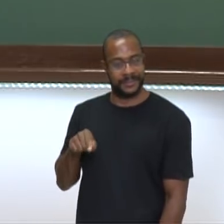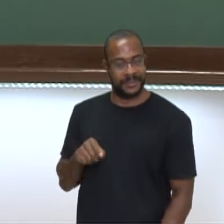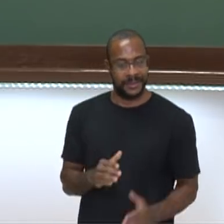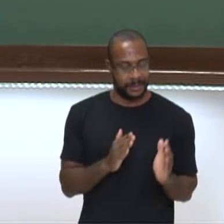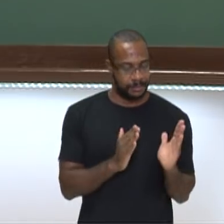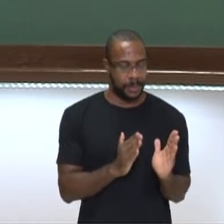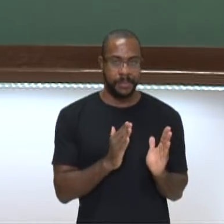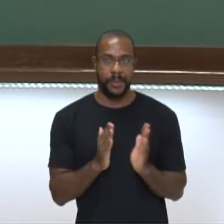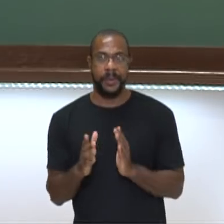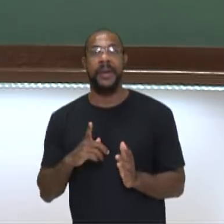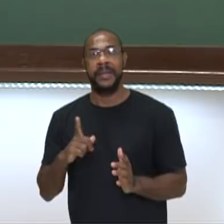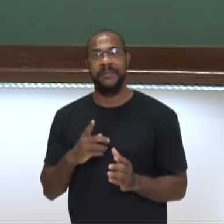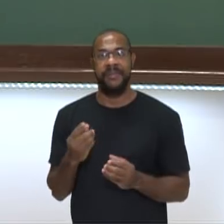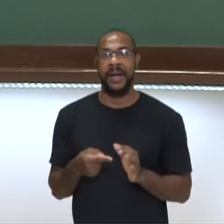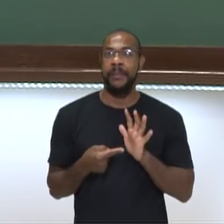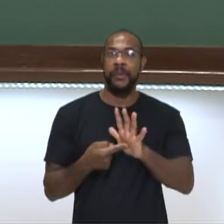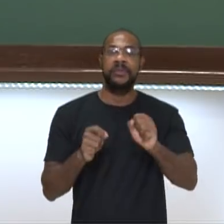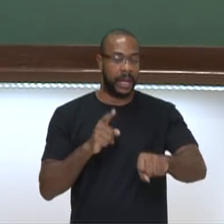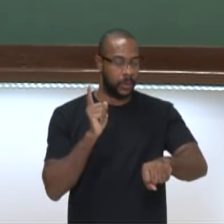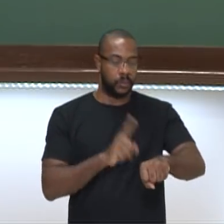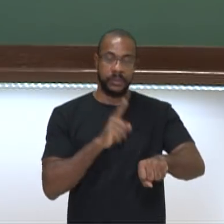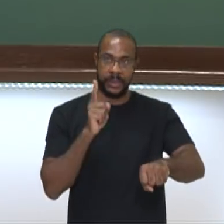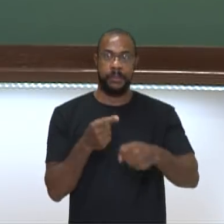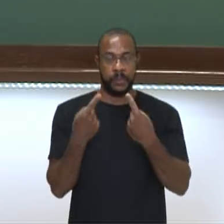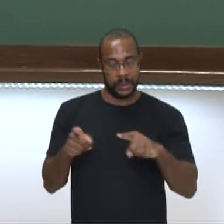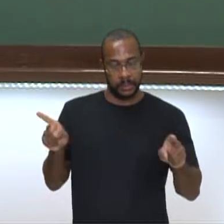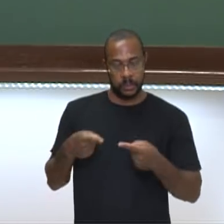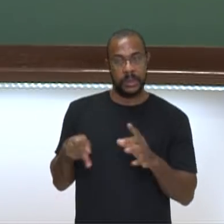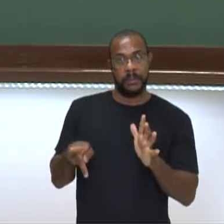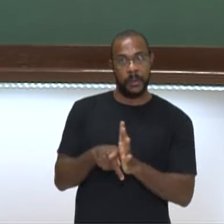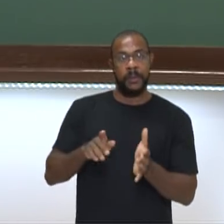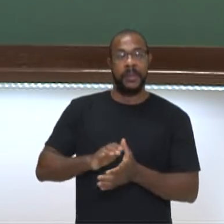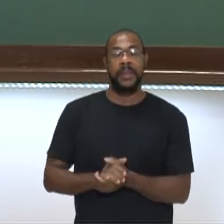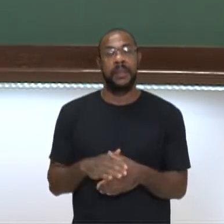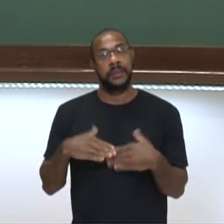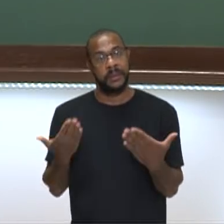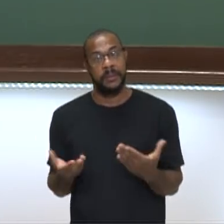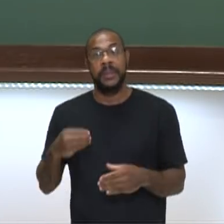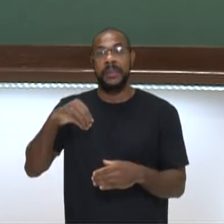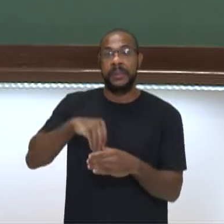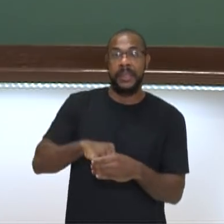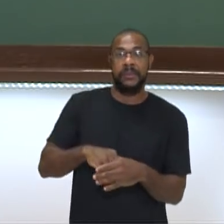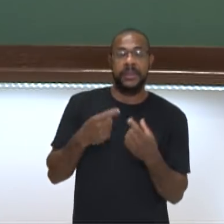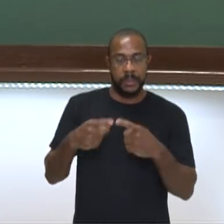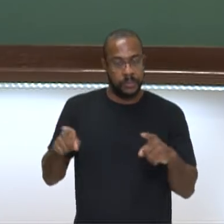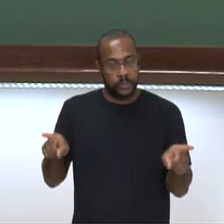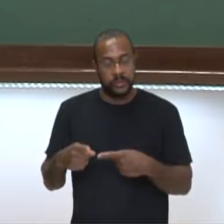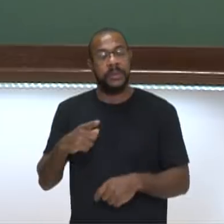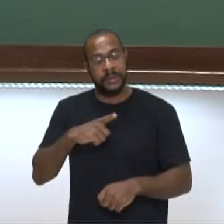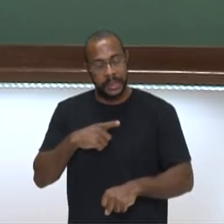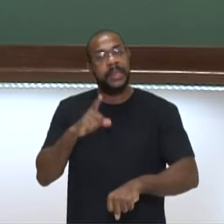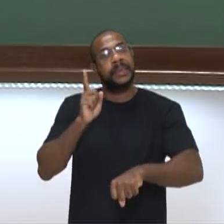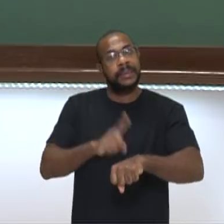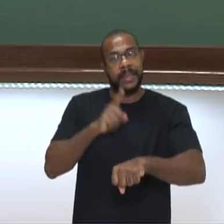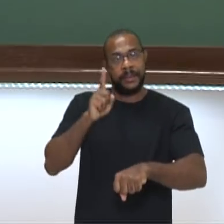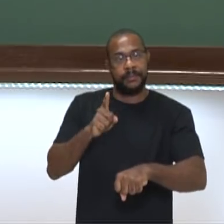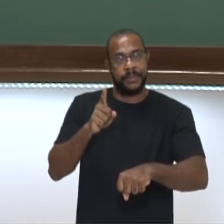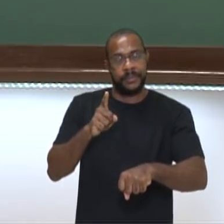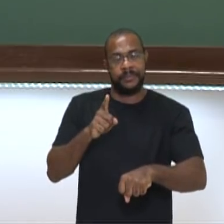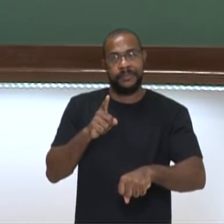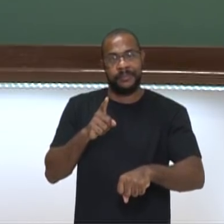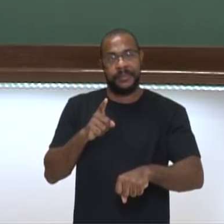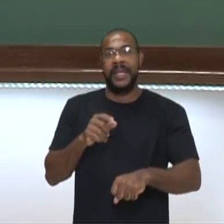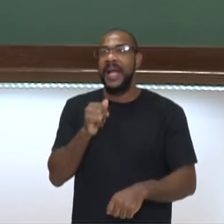cadência de tempo para a música, tá bom? Então, o tempo da música é determinado pelo compasso.